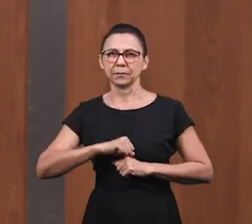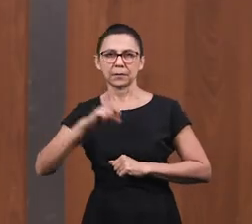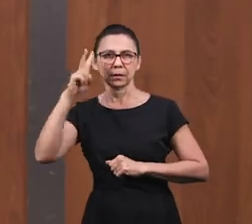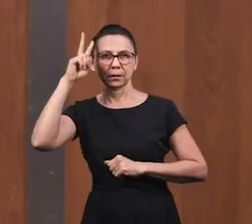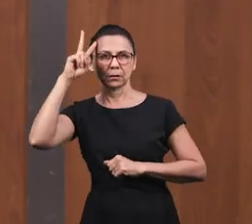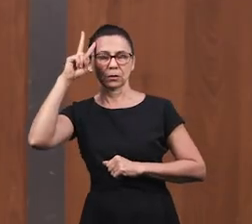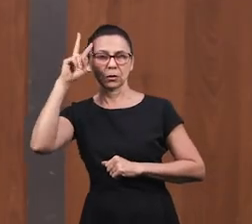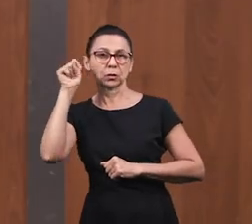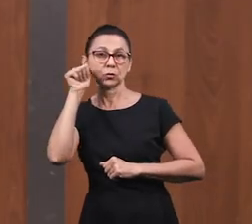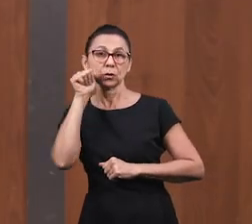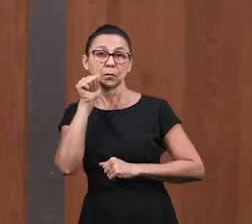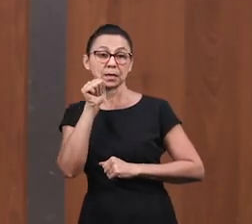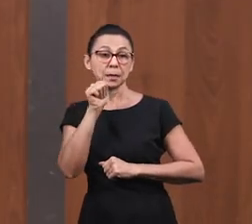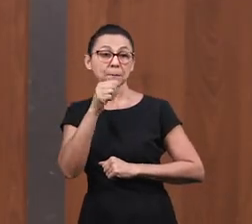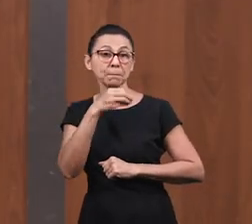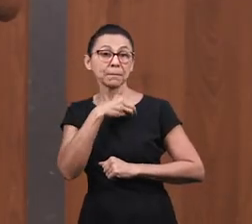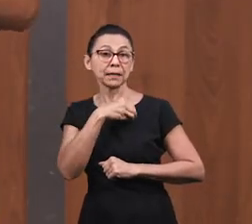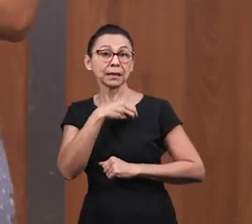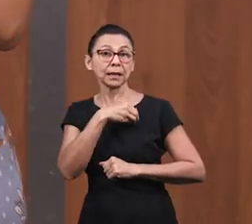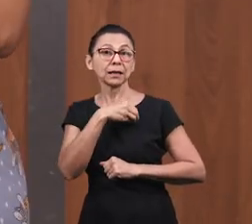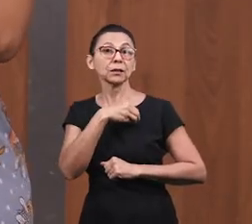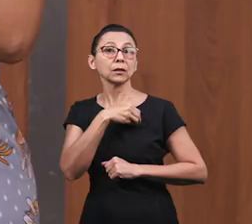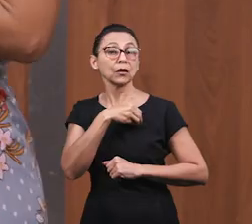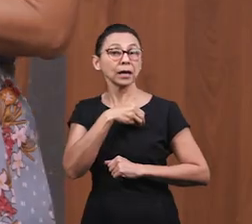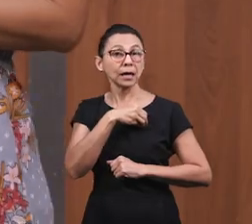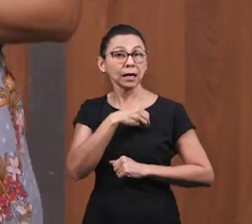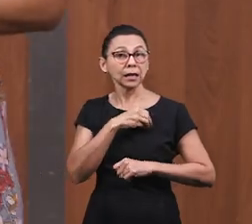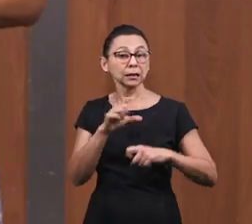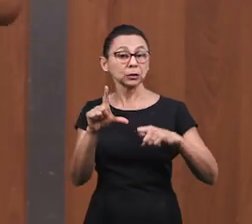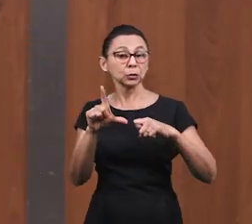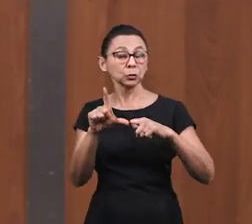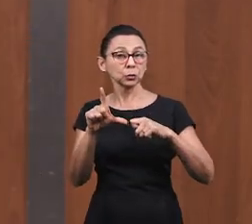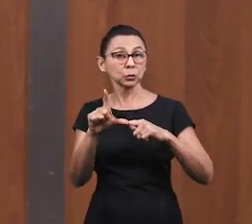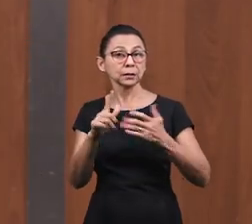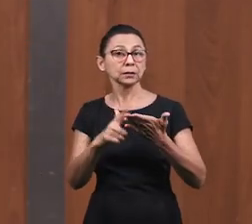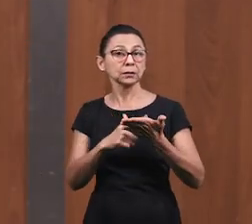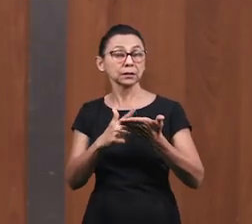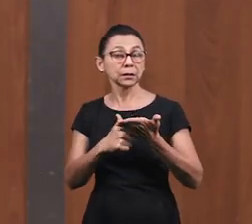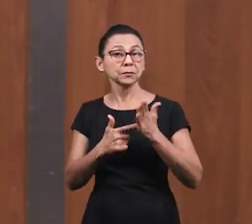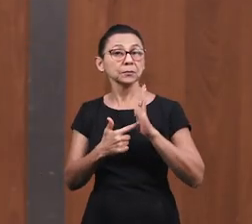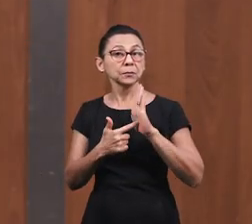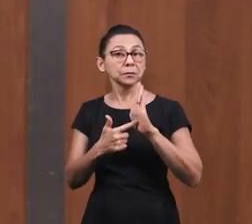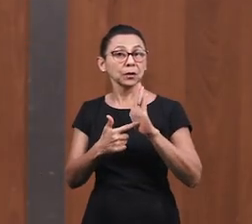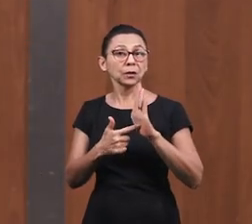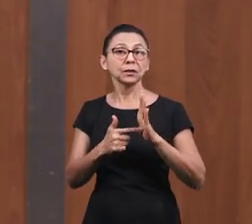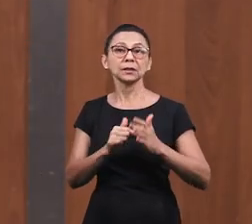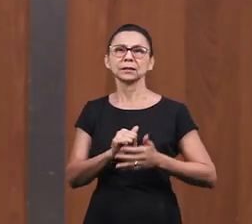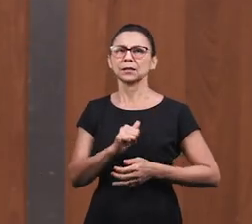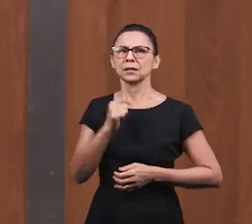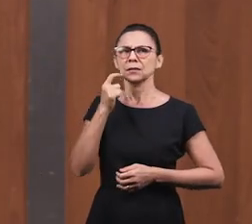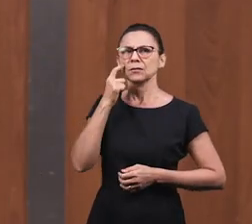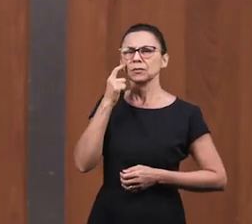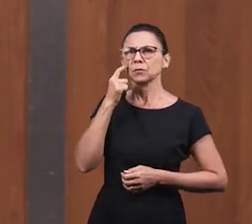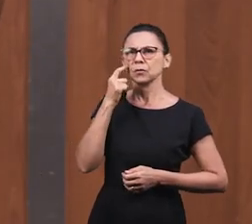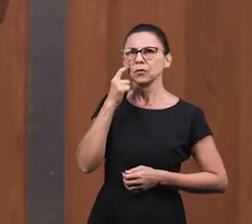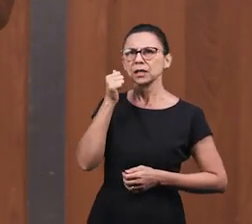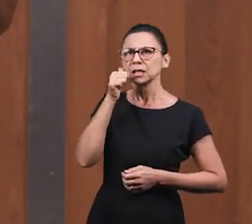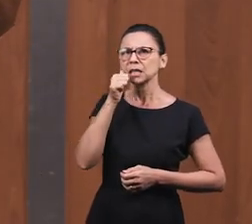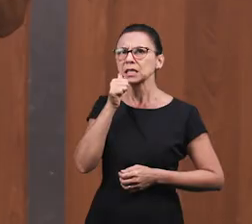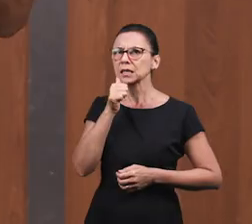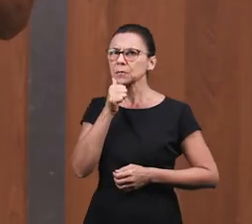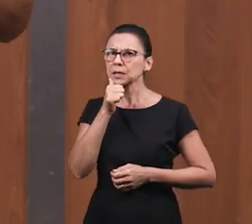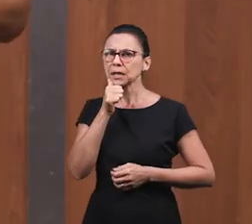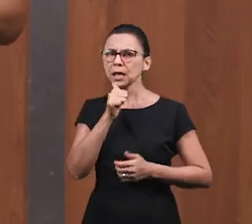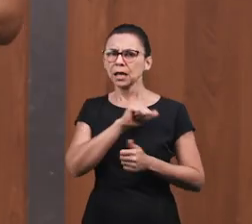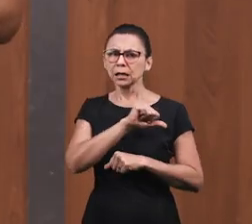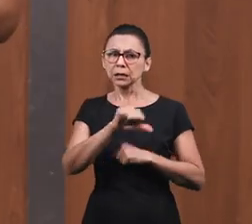mulher pecadora, que está narrada lá no livro de Lucas. E nós veremos como essa mulher teve sua